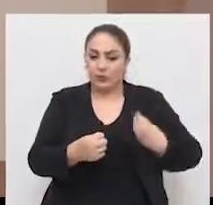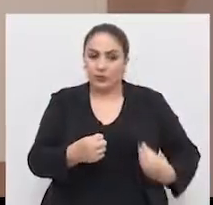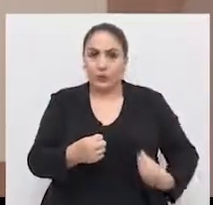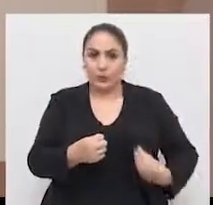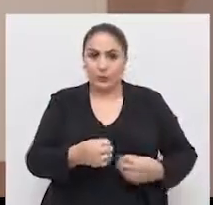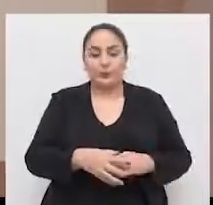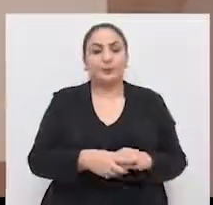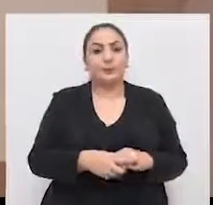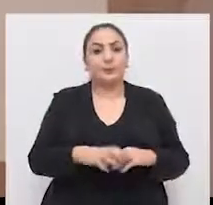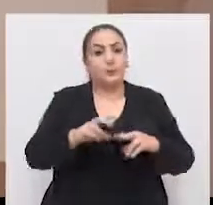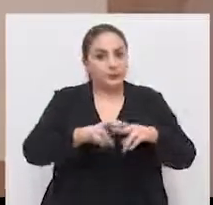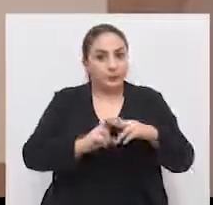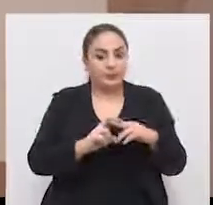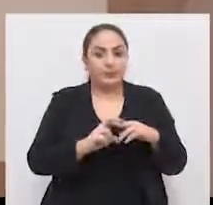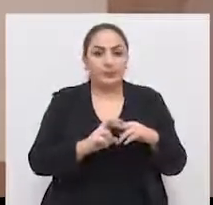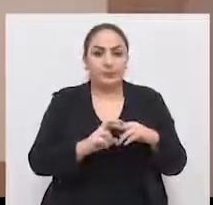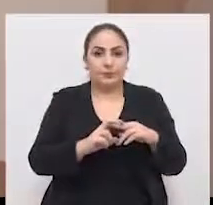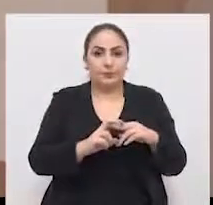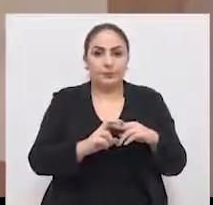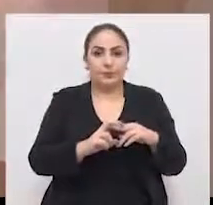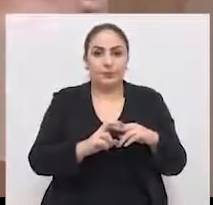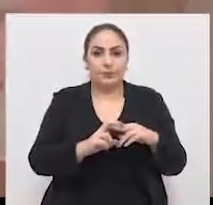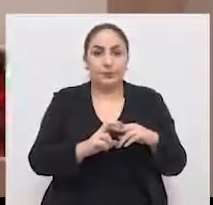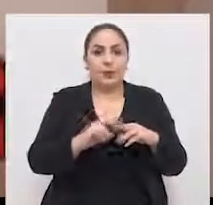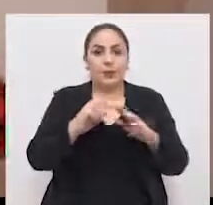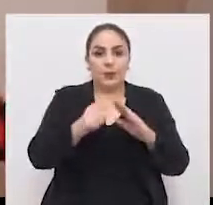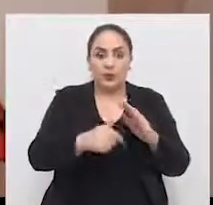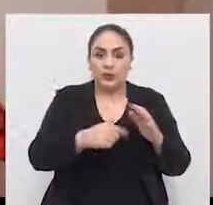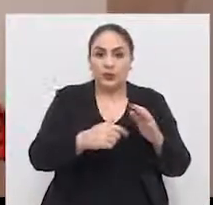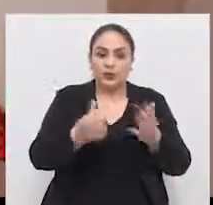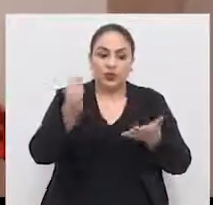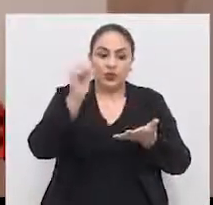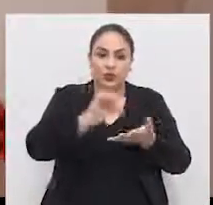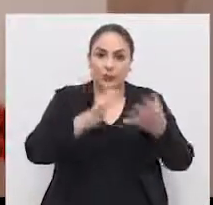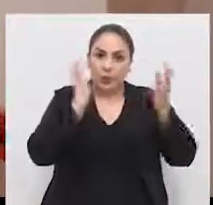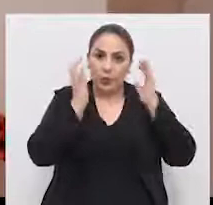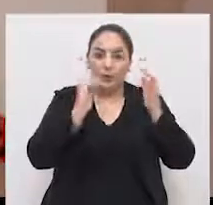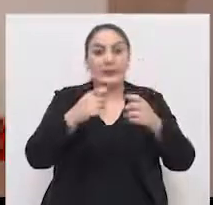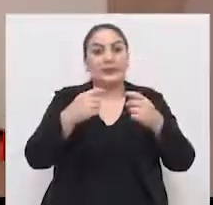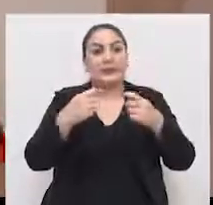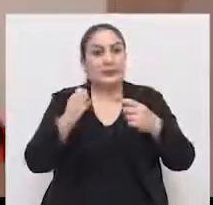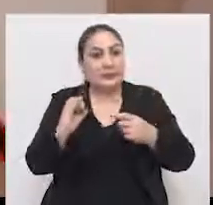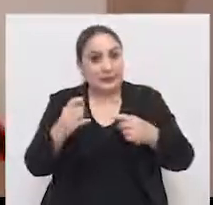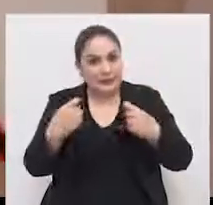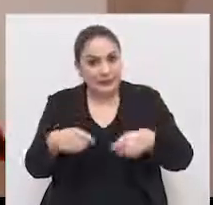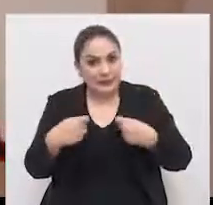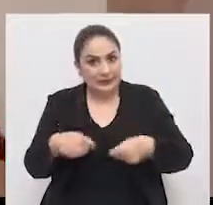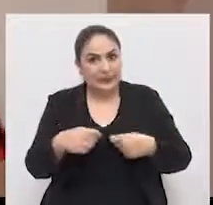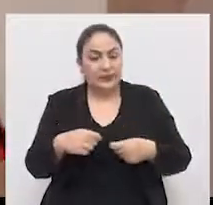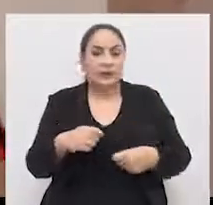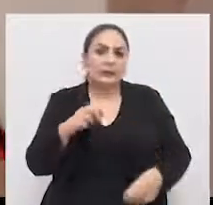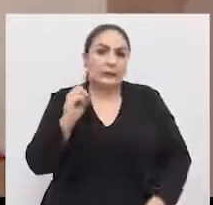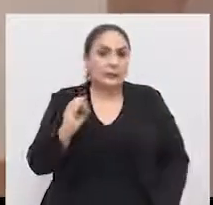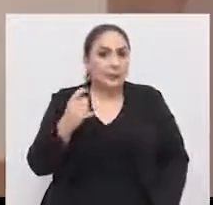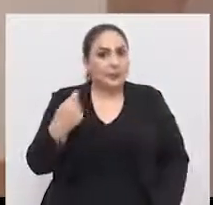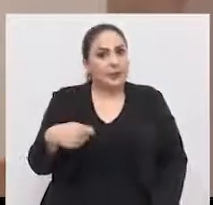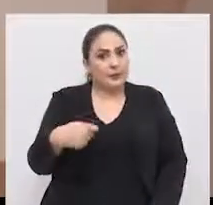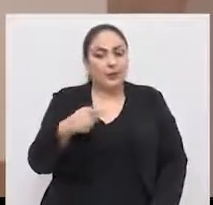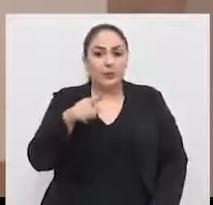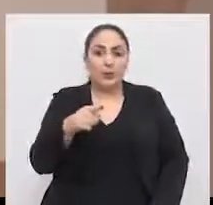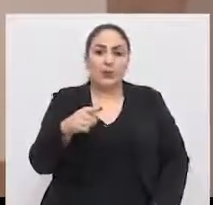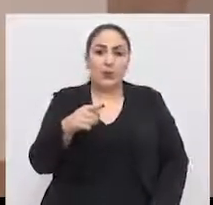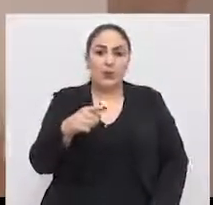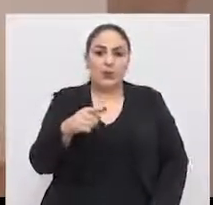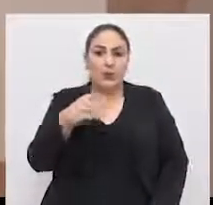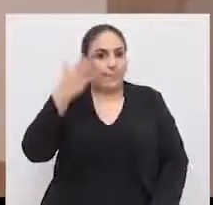cabelo. Então, passou para shampoo quando for necessário e se for necessário para o